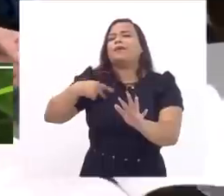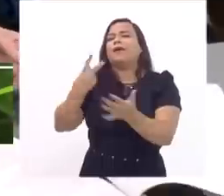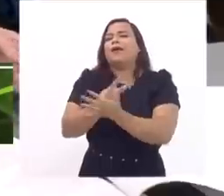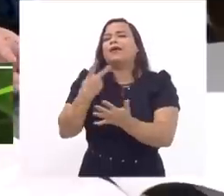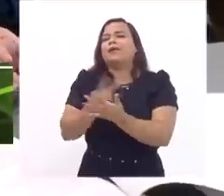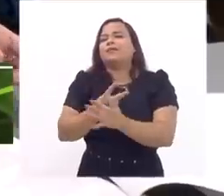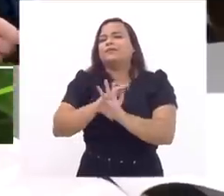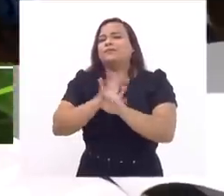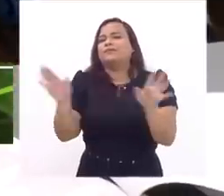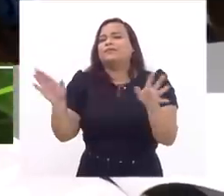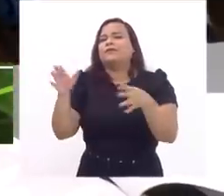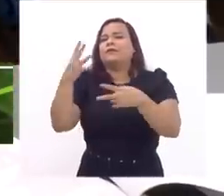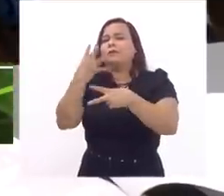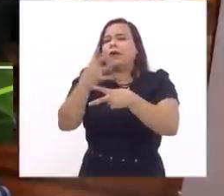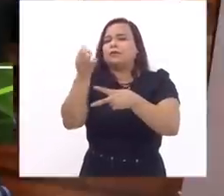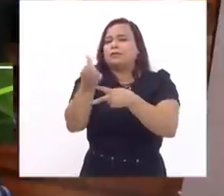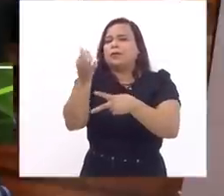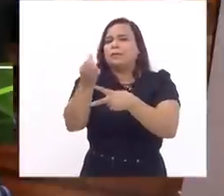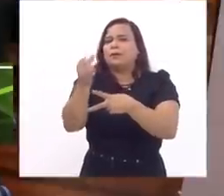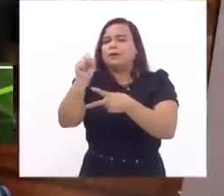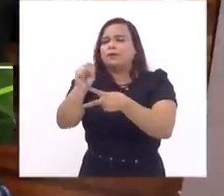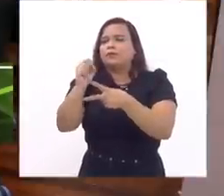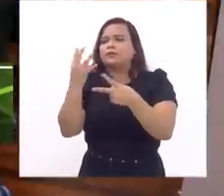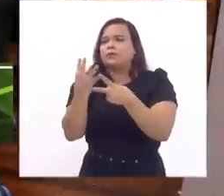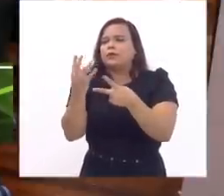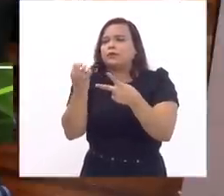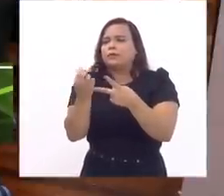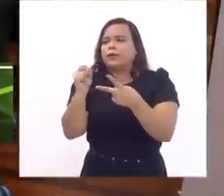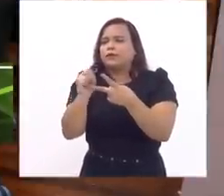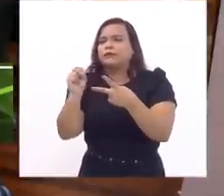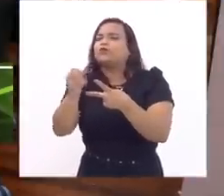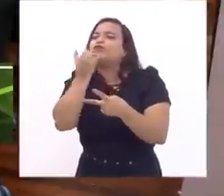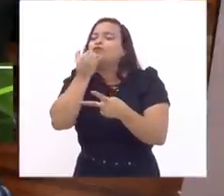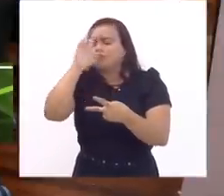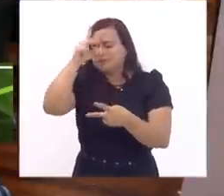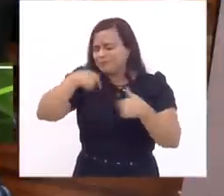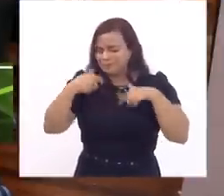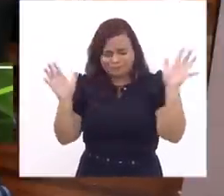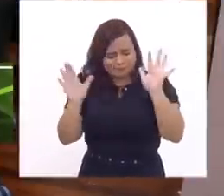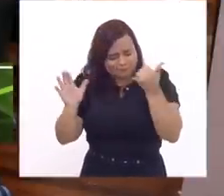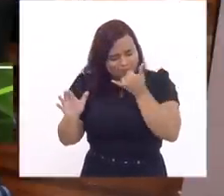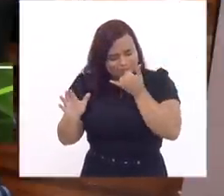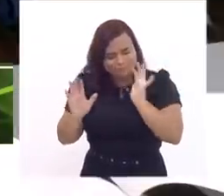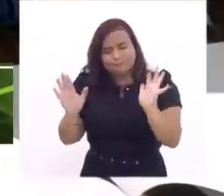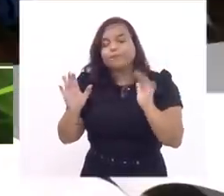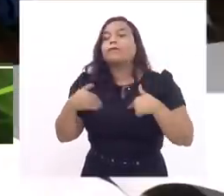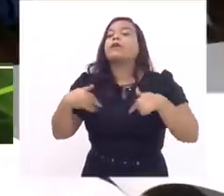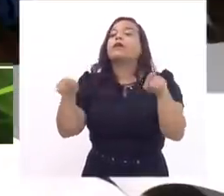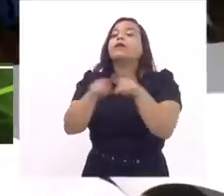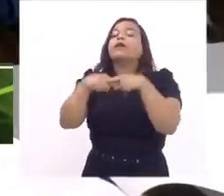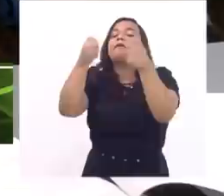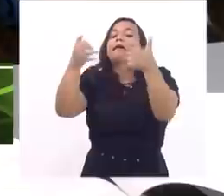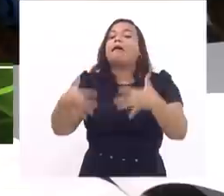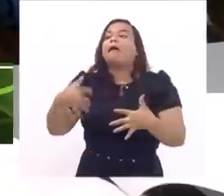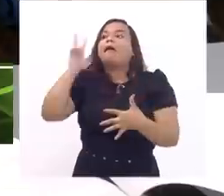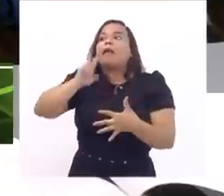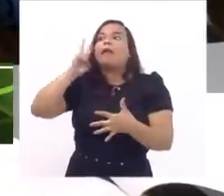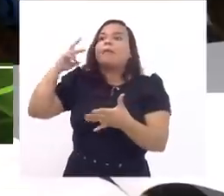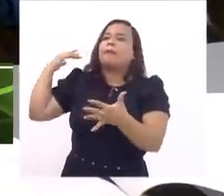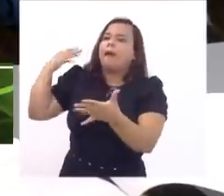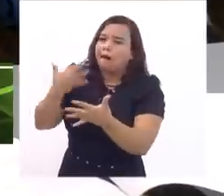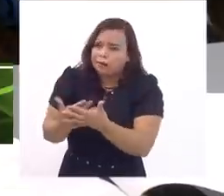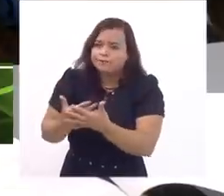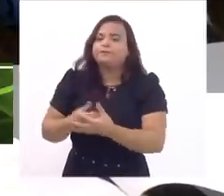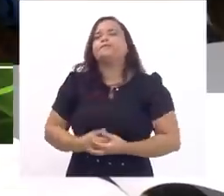4668 e 4688, erro meu, mil desculpas. Aí, presidente, eu só queria fazer uma retrospectiva. Nós retiramos